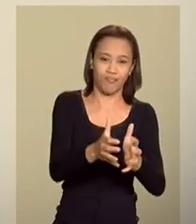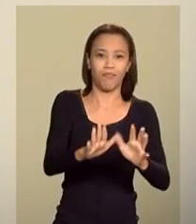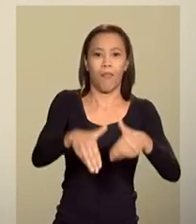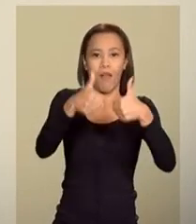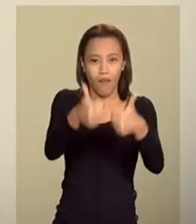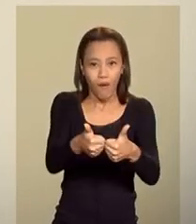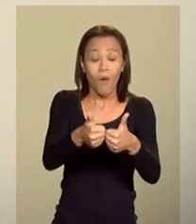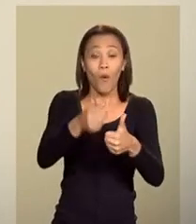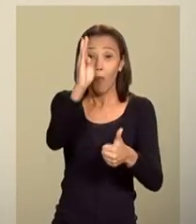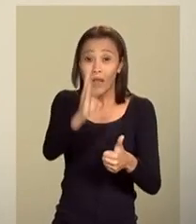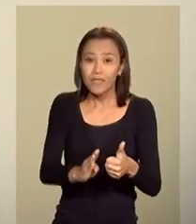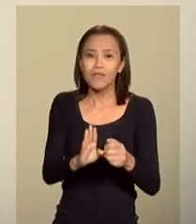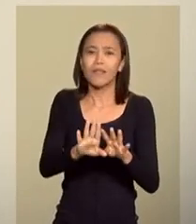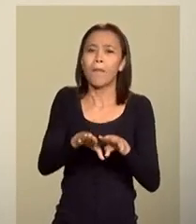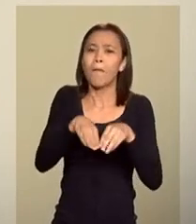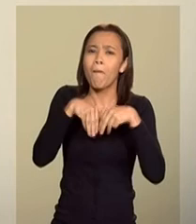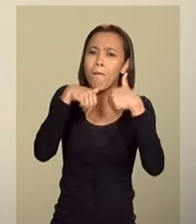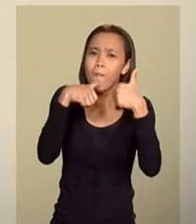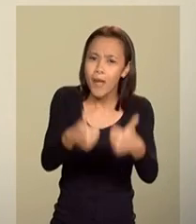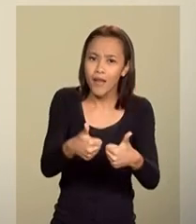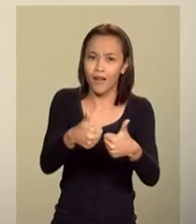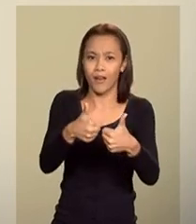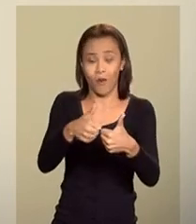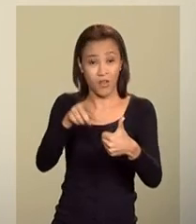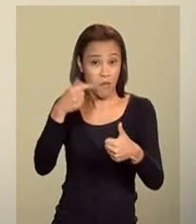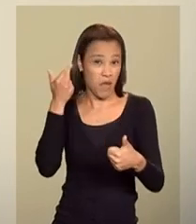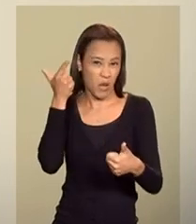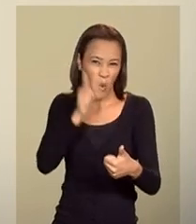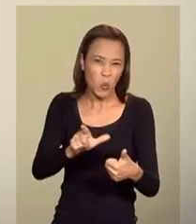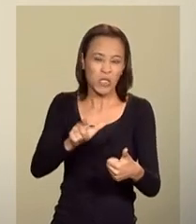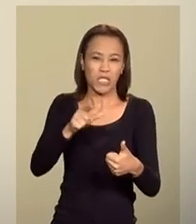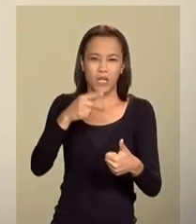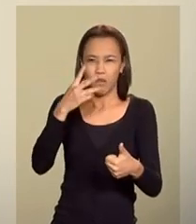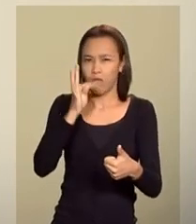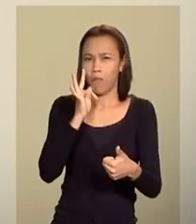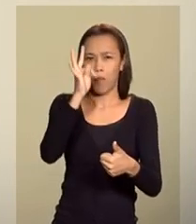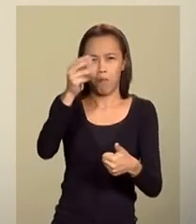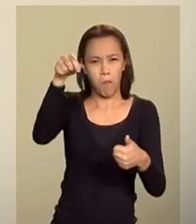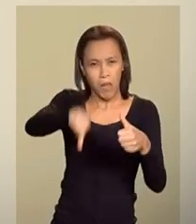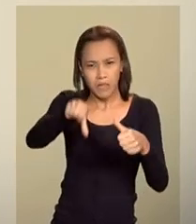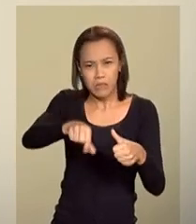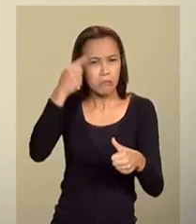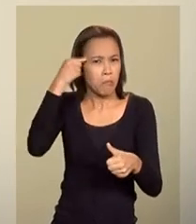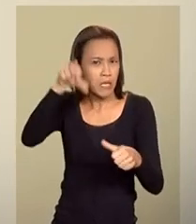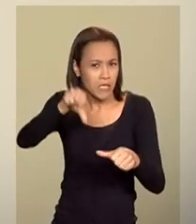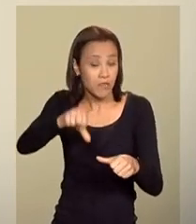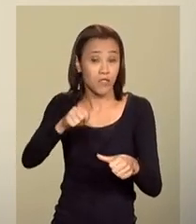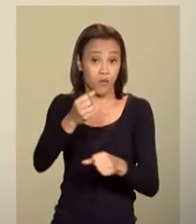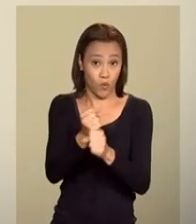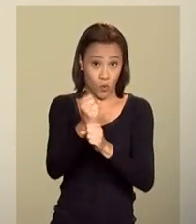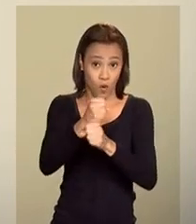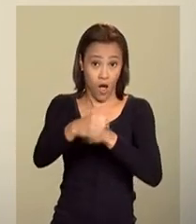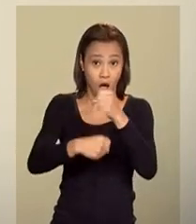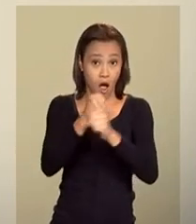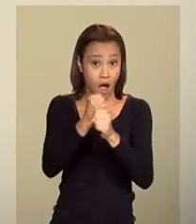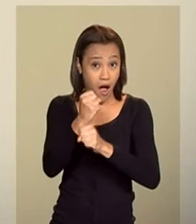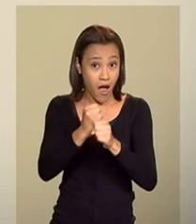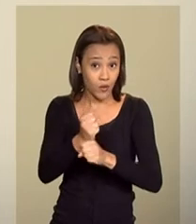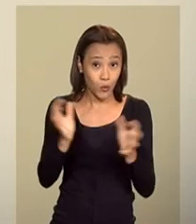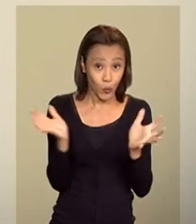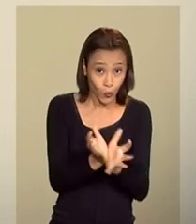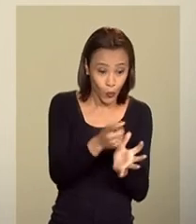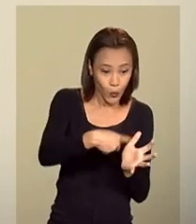está cada vez maior e imune a ser atingido por previsões alarmistas nos últimos anos o time